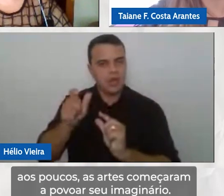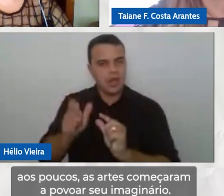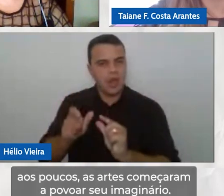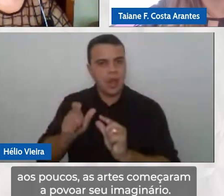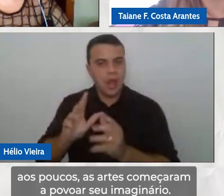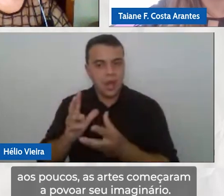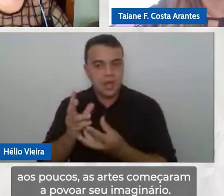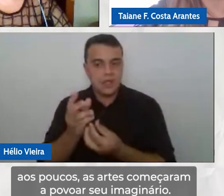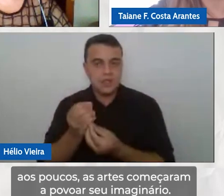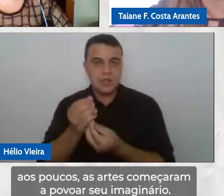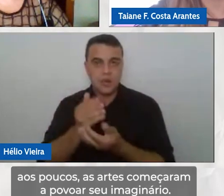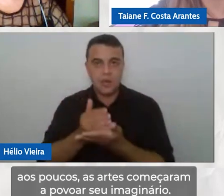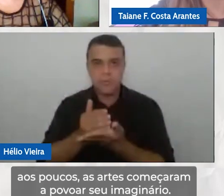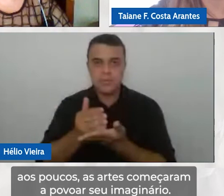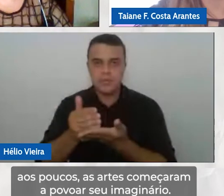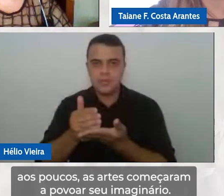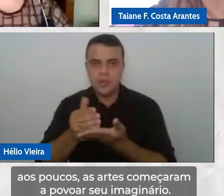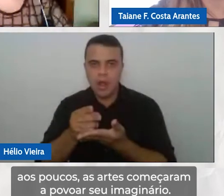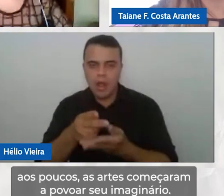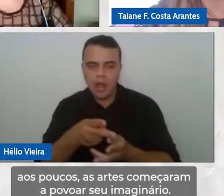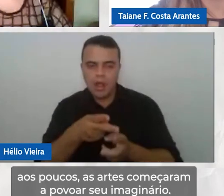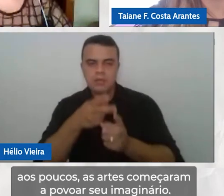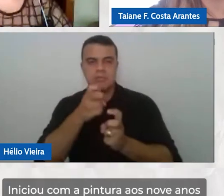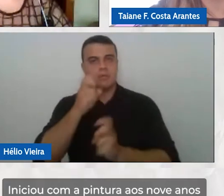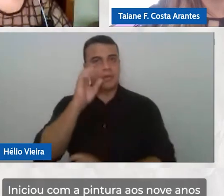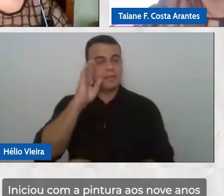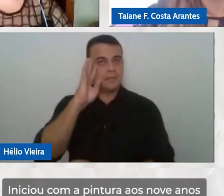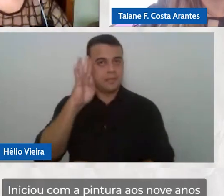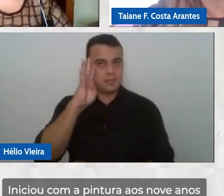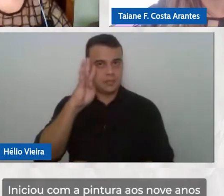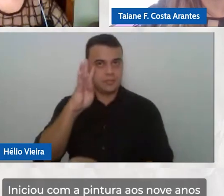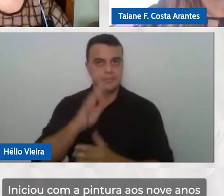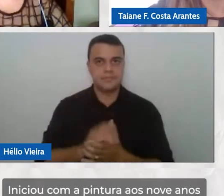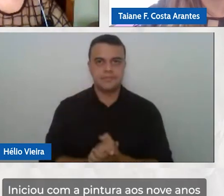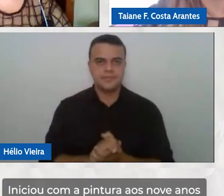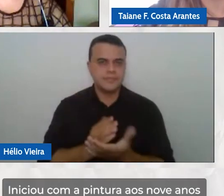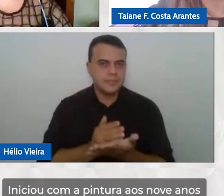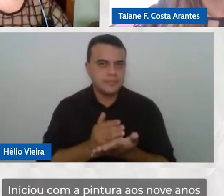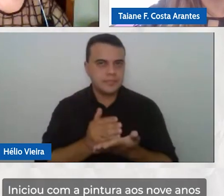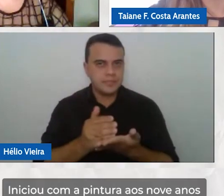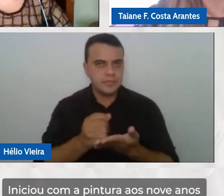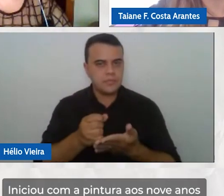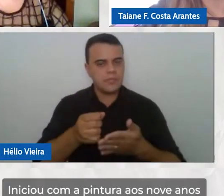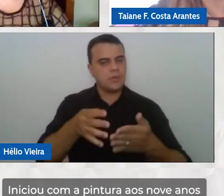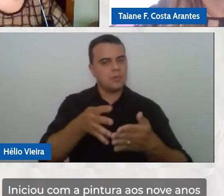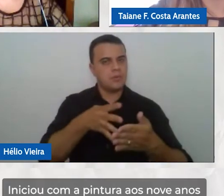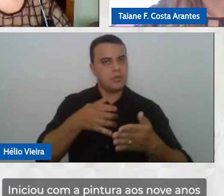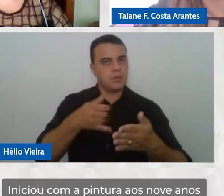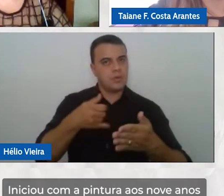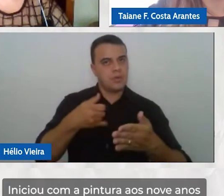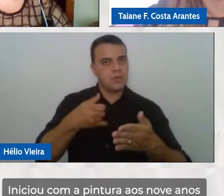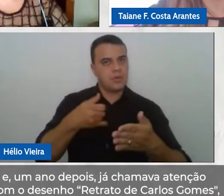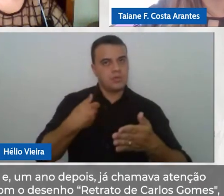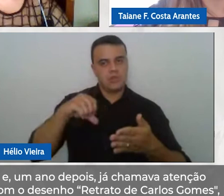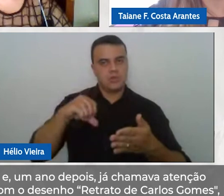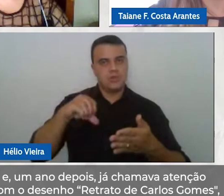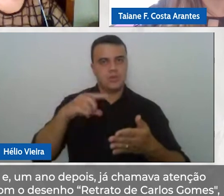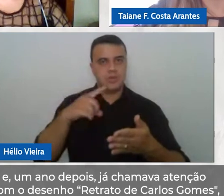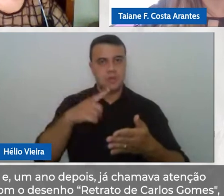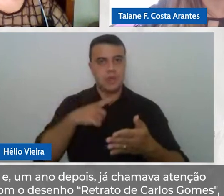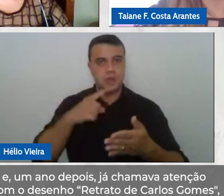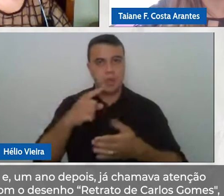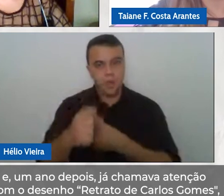artes começaram a povoar seu imaginário. Iniciou com a pintura aos 9 anos e 1